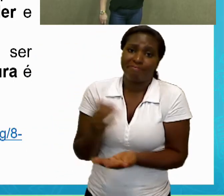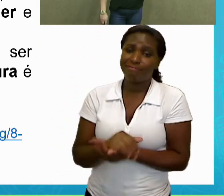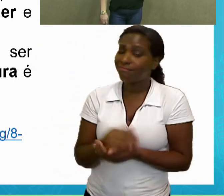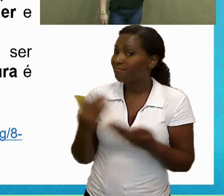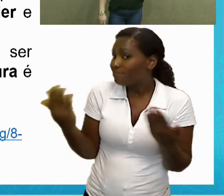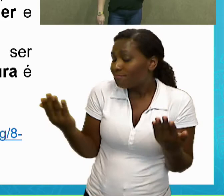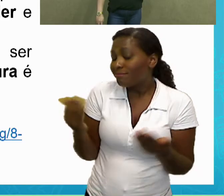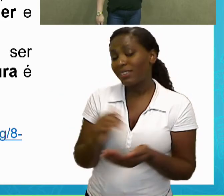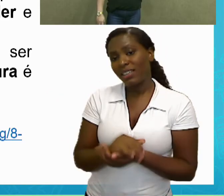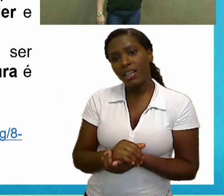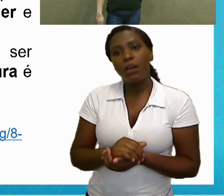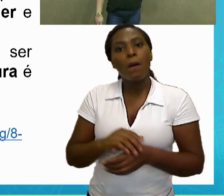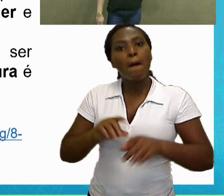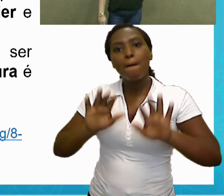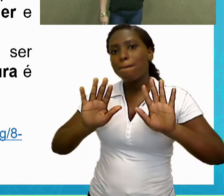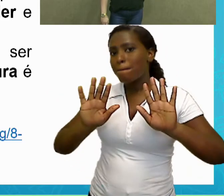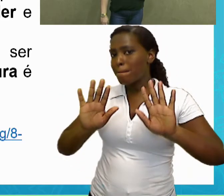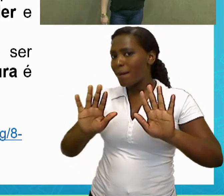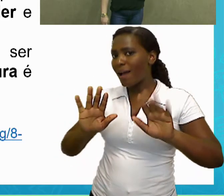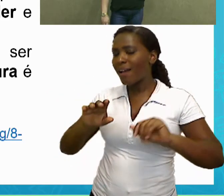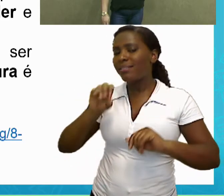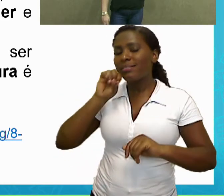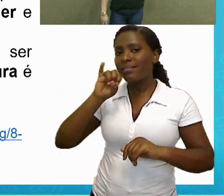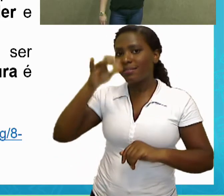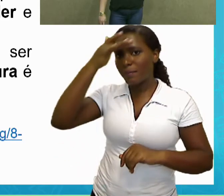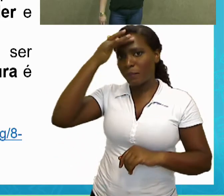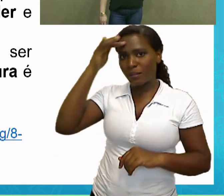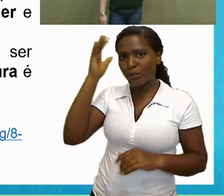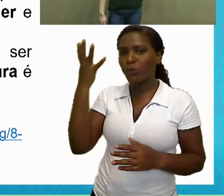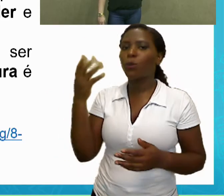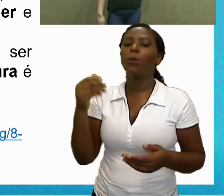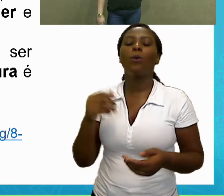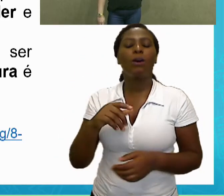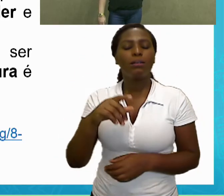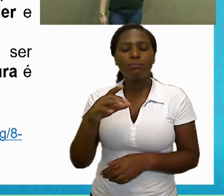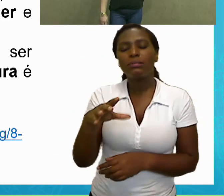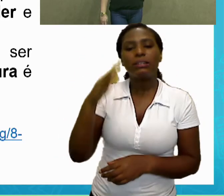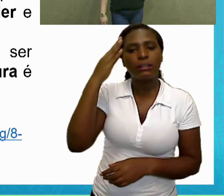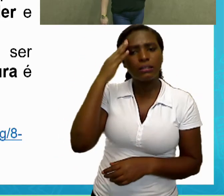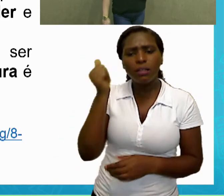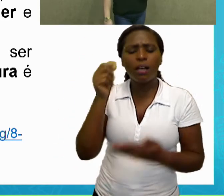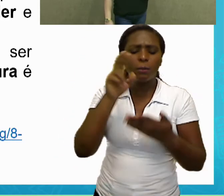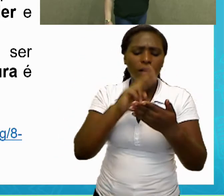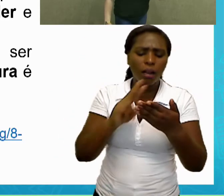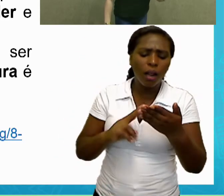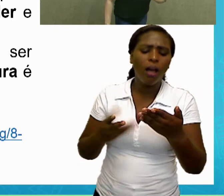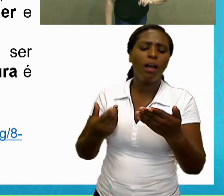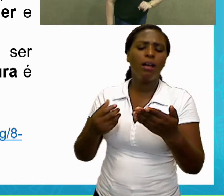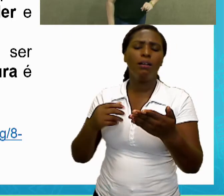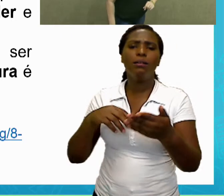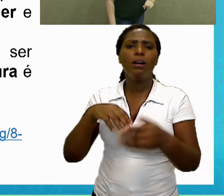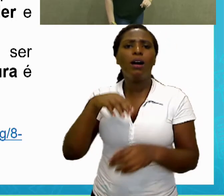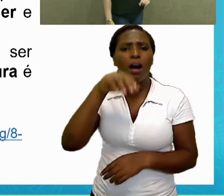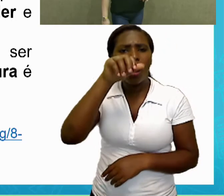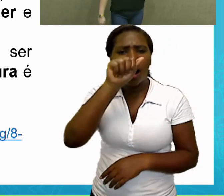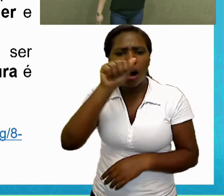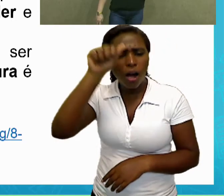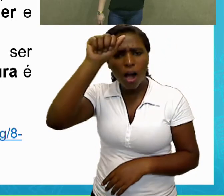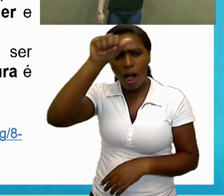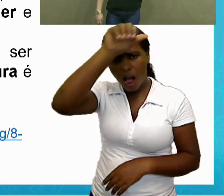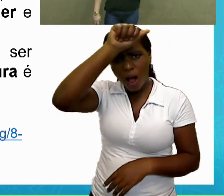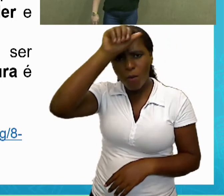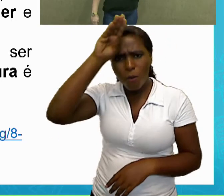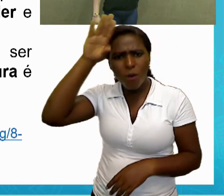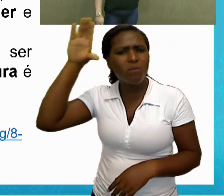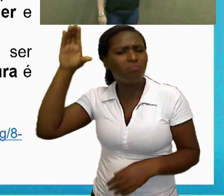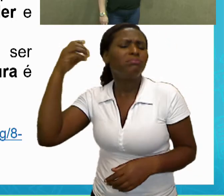Contudo, aqueles que são alfabetizados e desenvolvem os aspectos da sua comunicação são